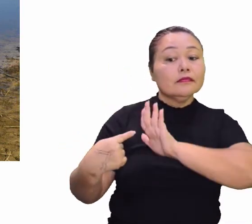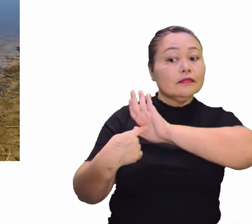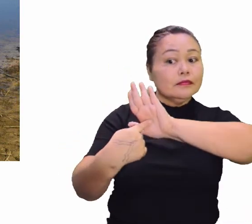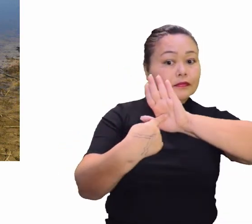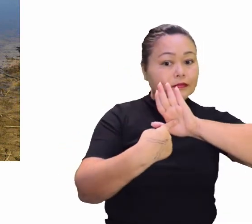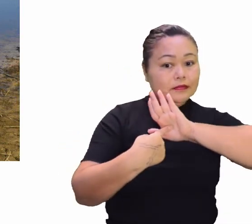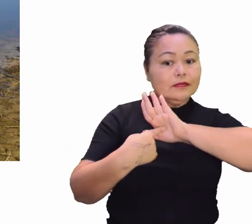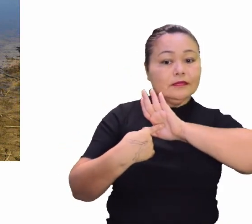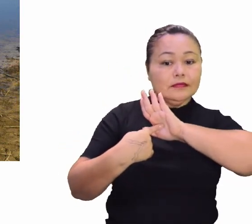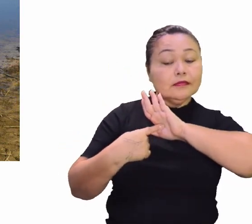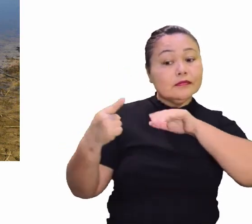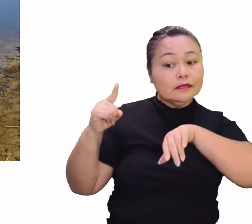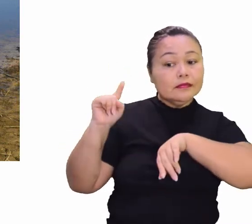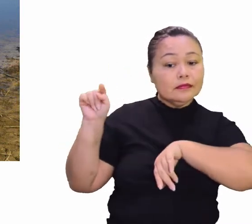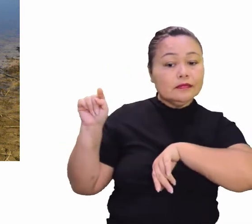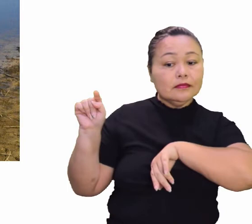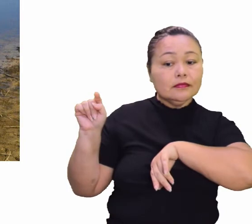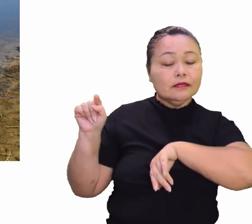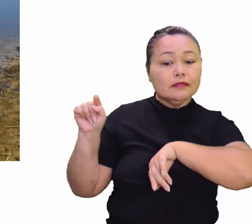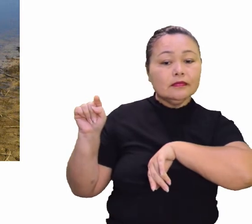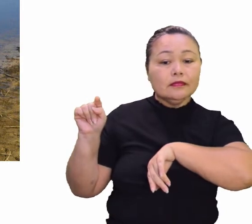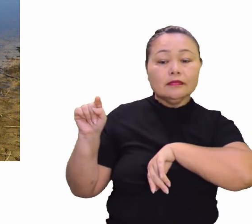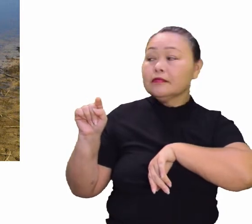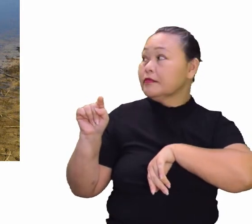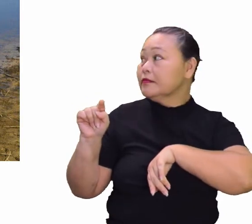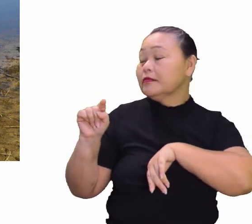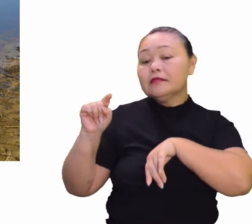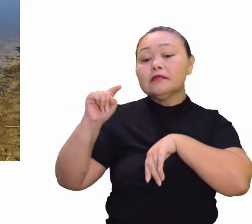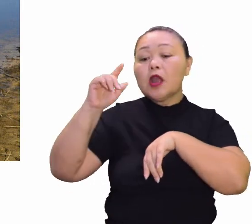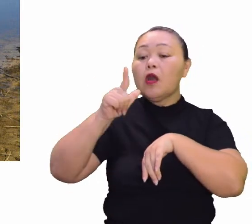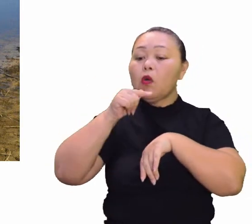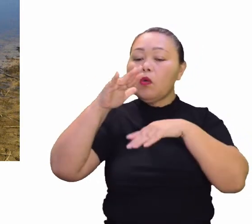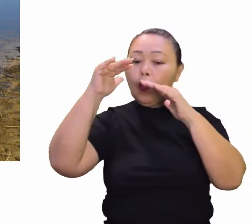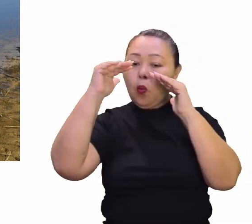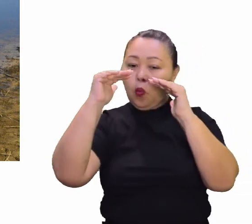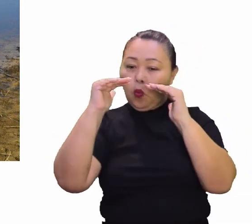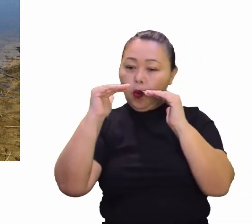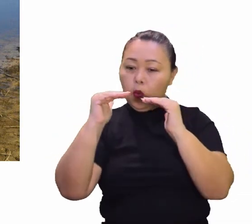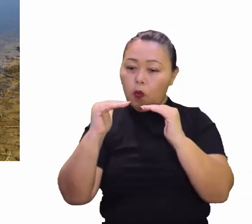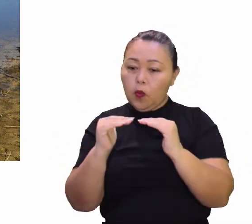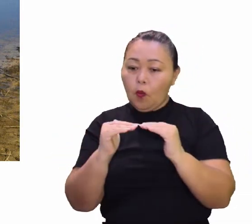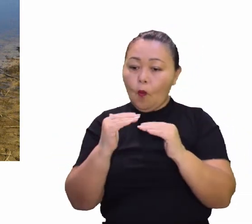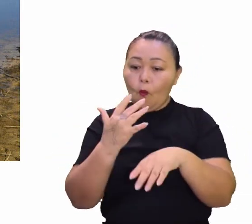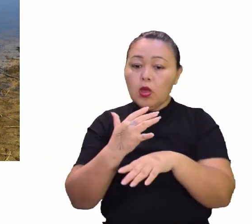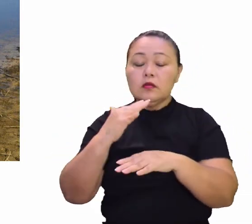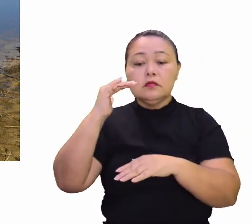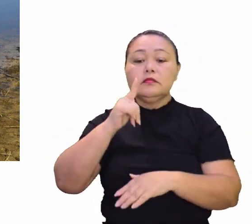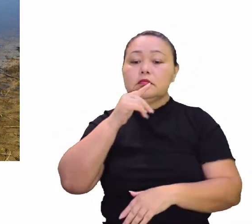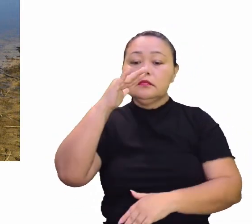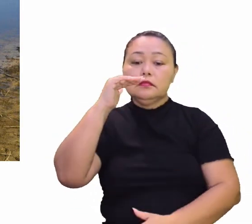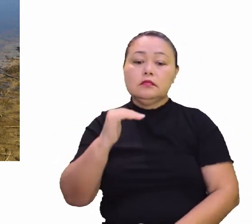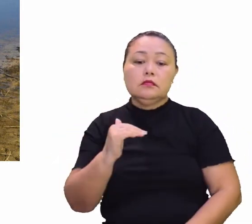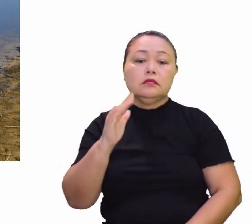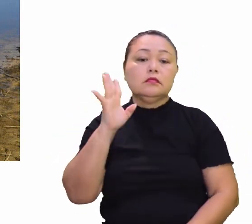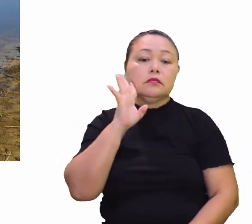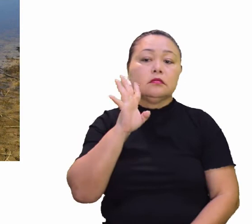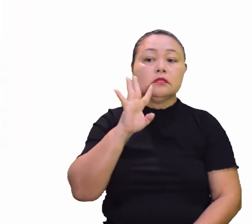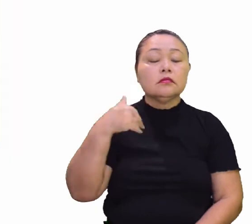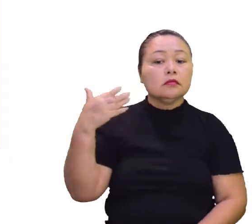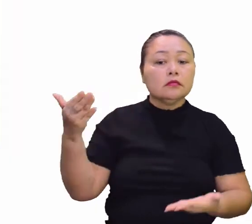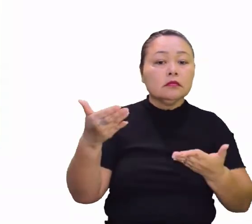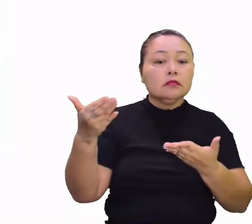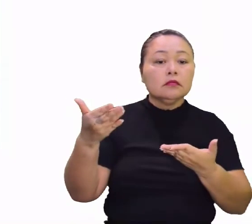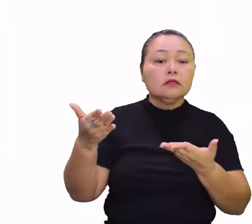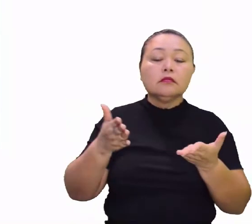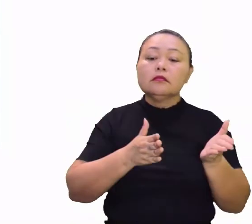mostrando ali, nessa ocasião, que o rio estava bem seco. Não é? Isso mesmo. Legal. Agora vamos